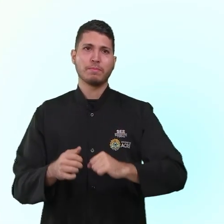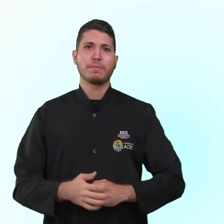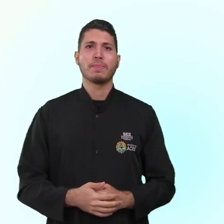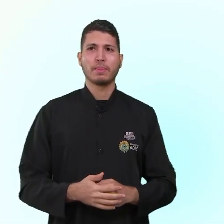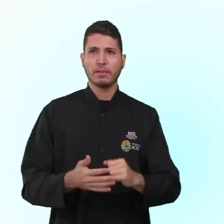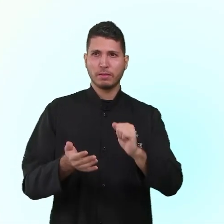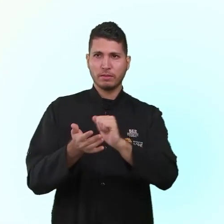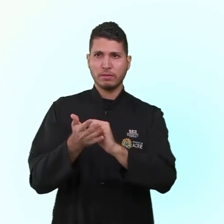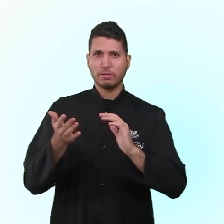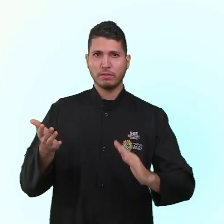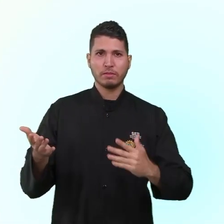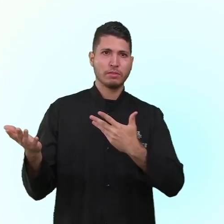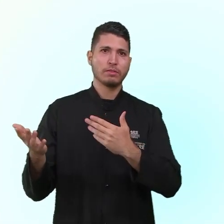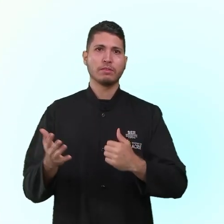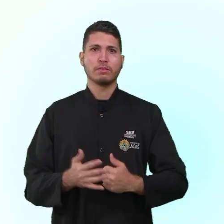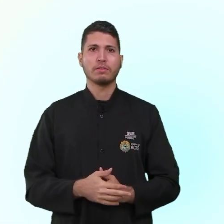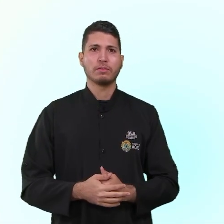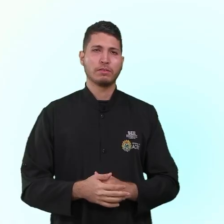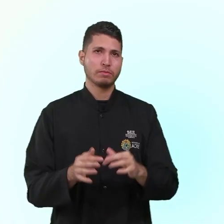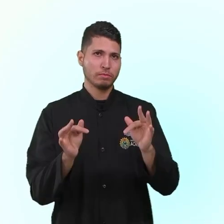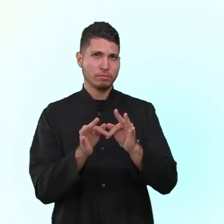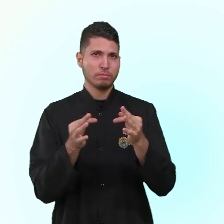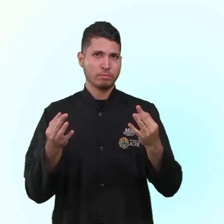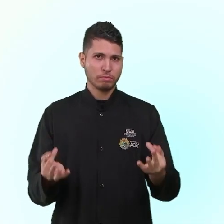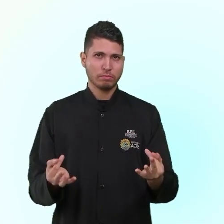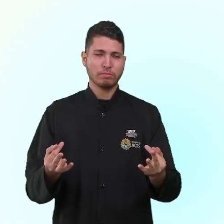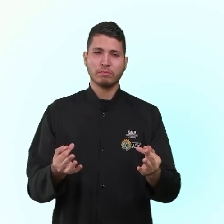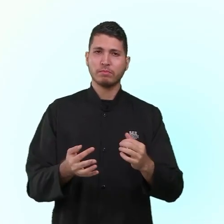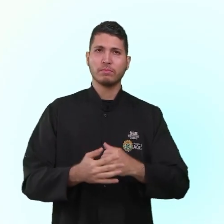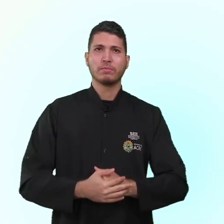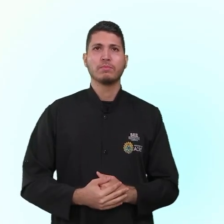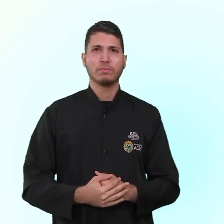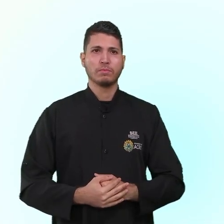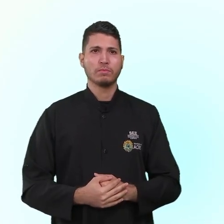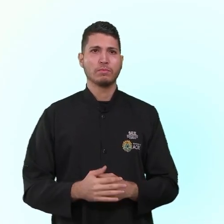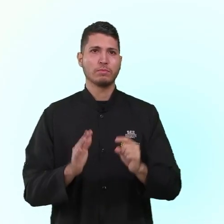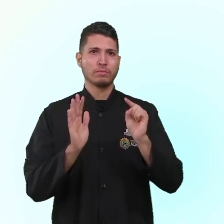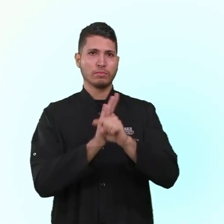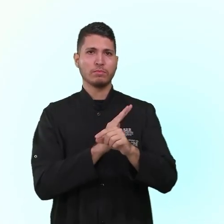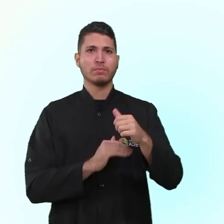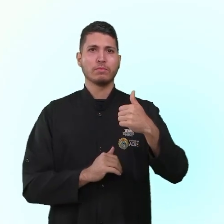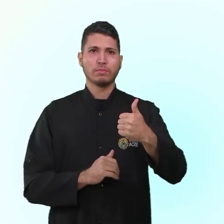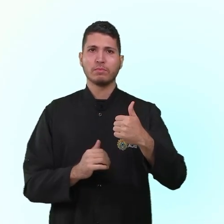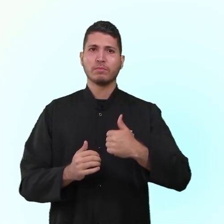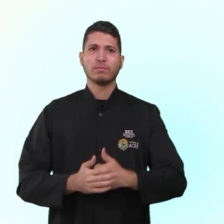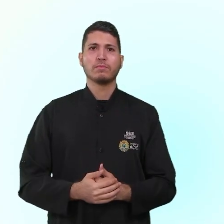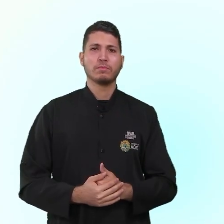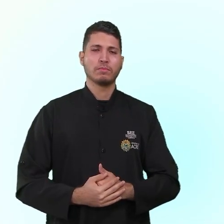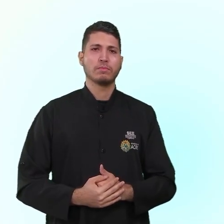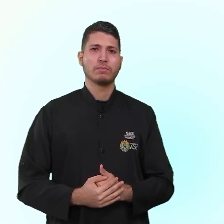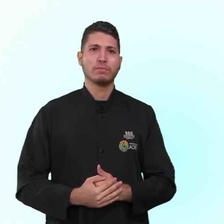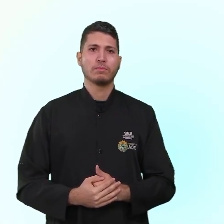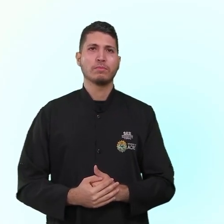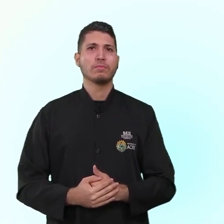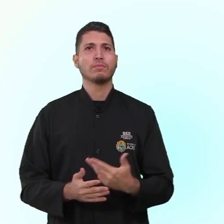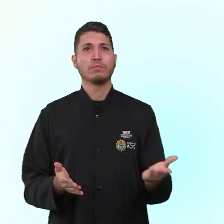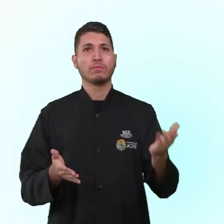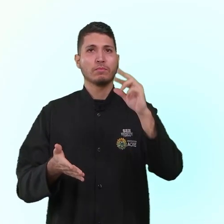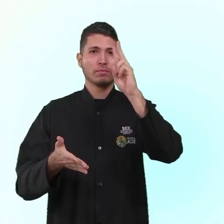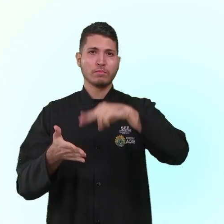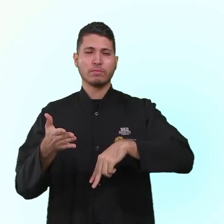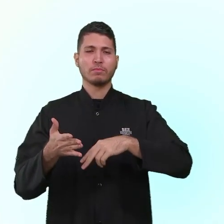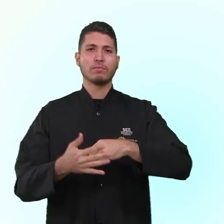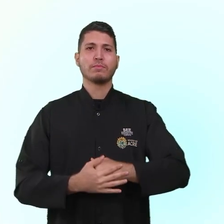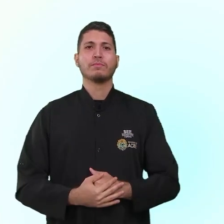nossa atividade. É uma atividade bem simples, tá? Questão 1, e eu quero que vocês leiam junto comigo